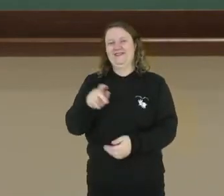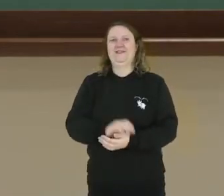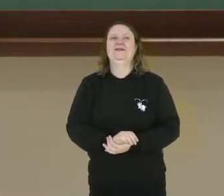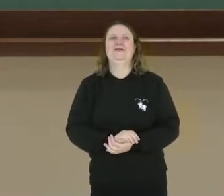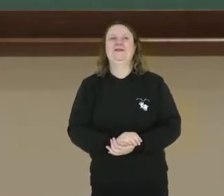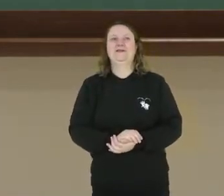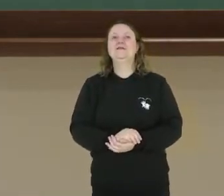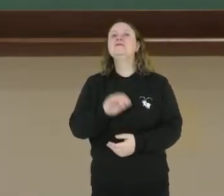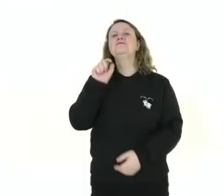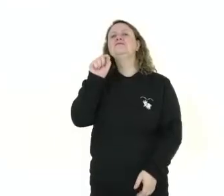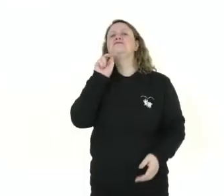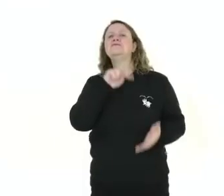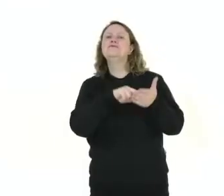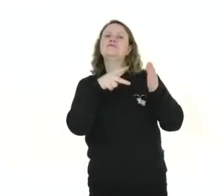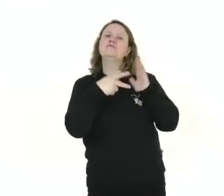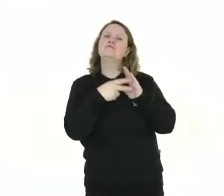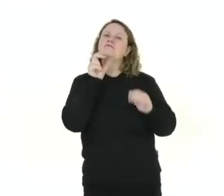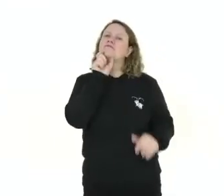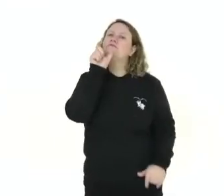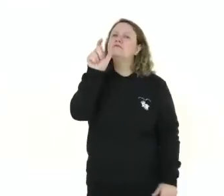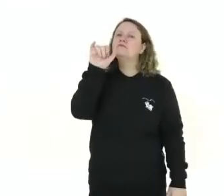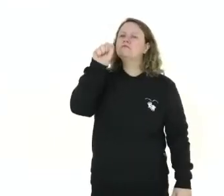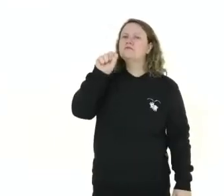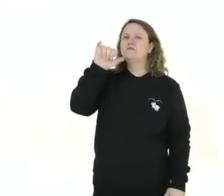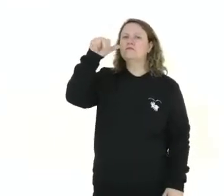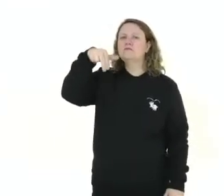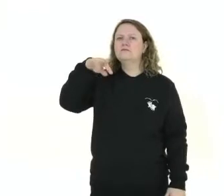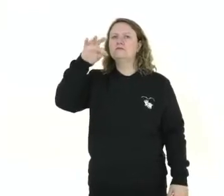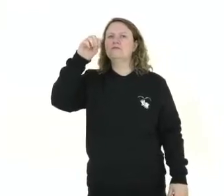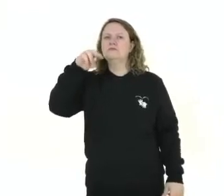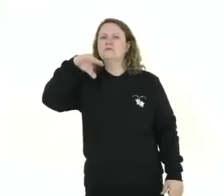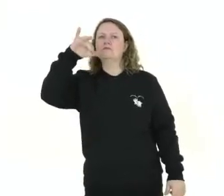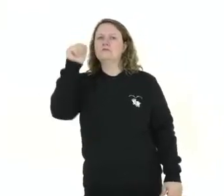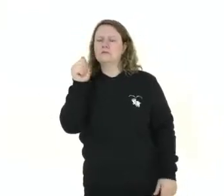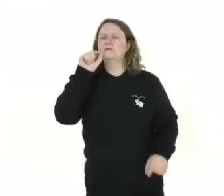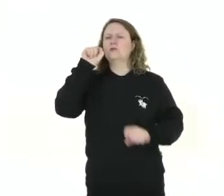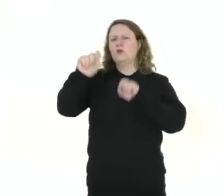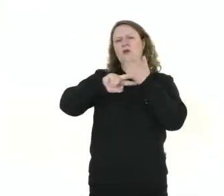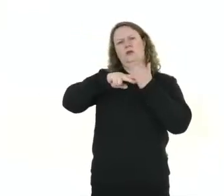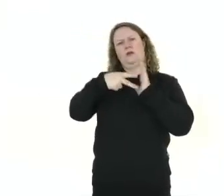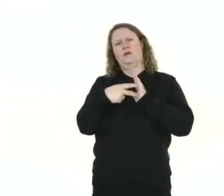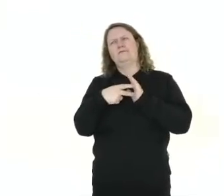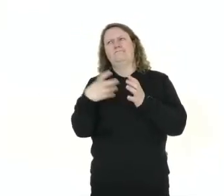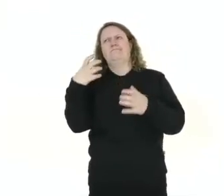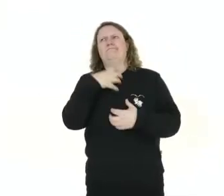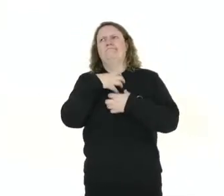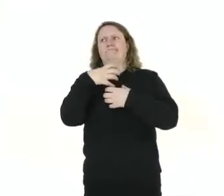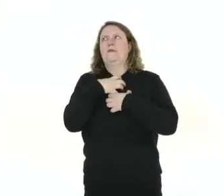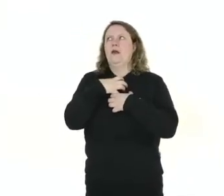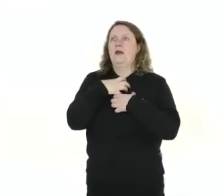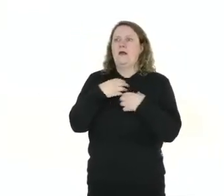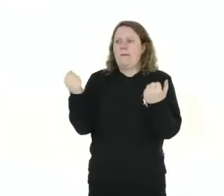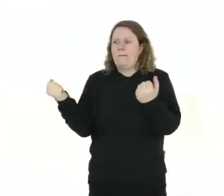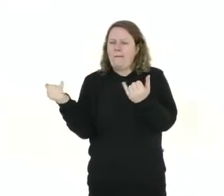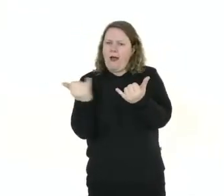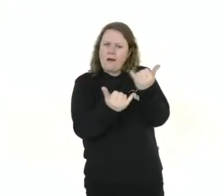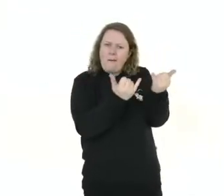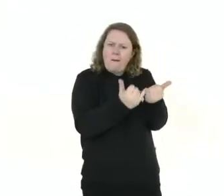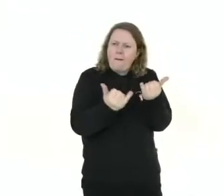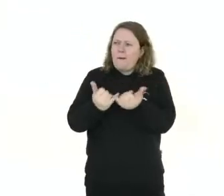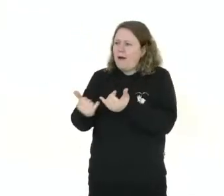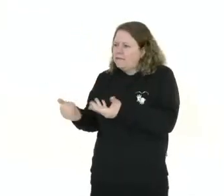Sintonia. O que é sintonia? Harmonia, modo semelhante de pensar e de sentir, em que acordo, equilíbrio